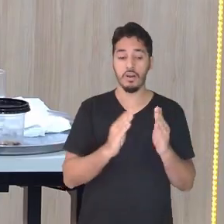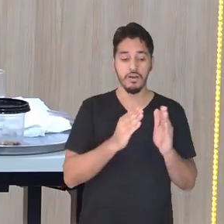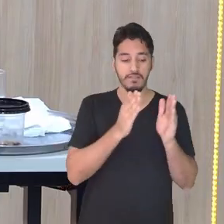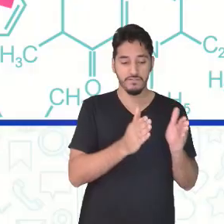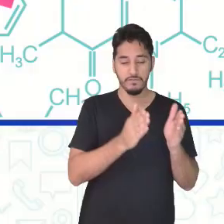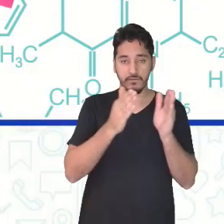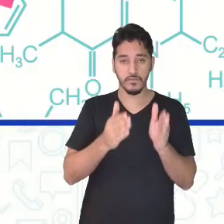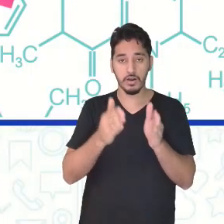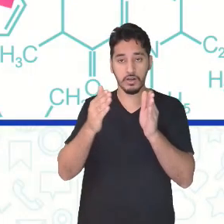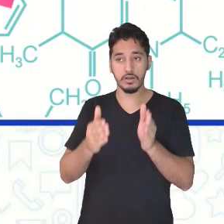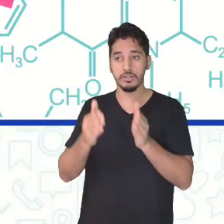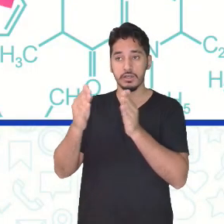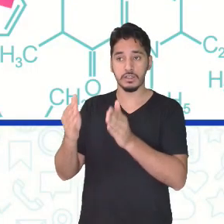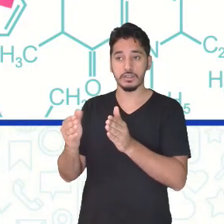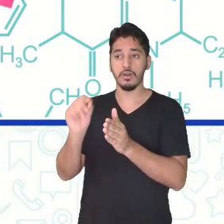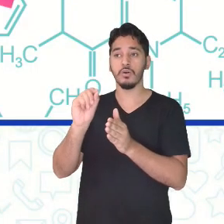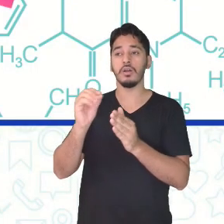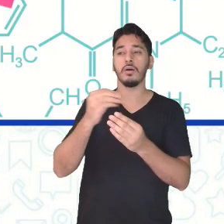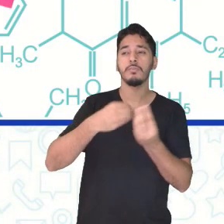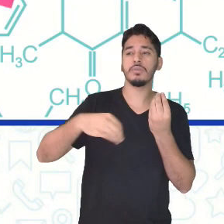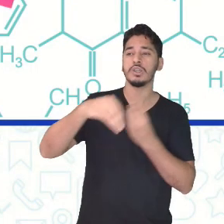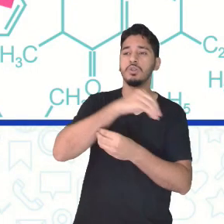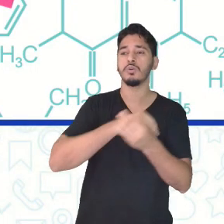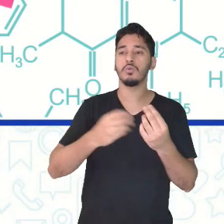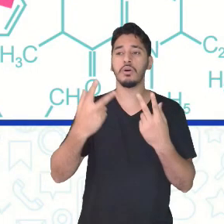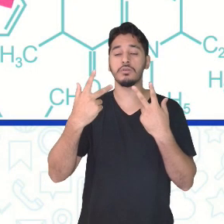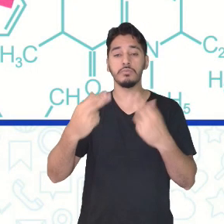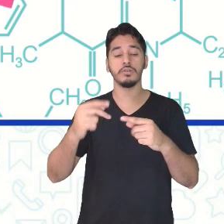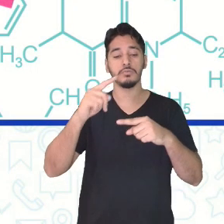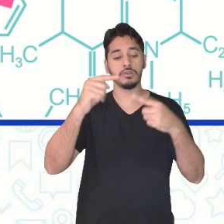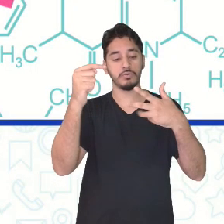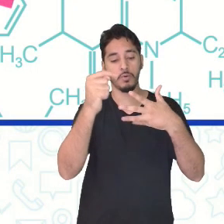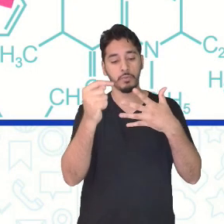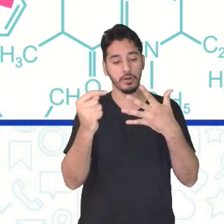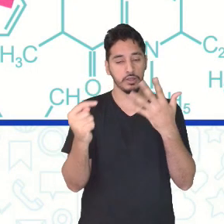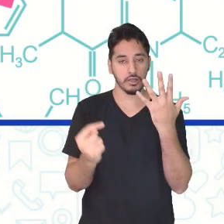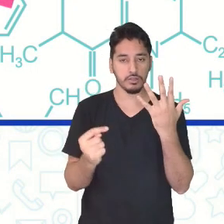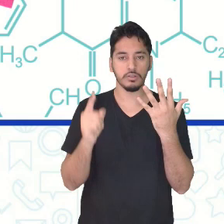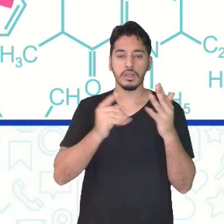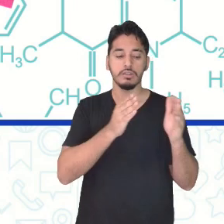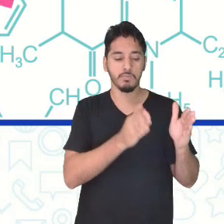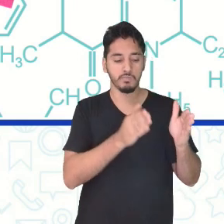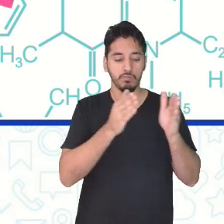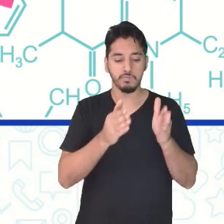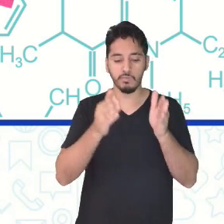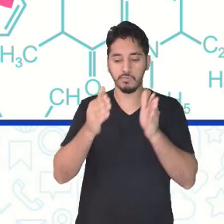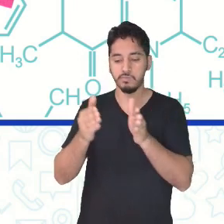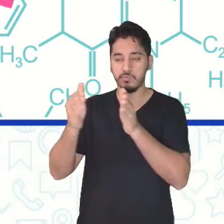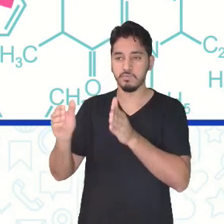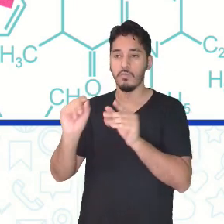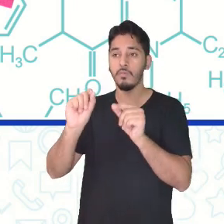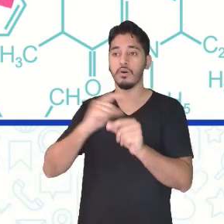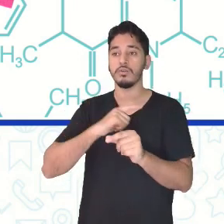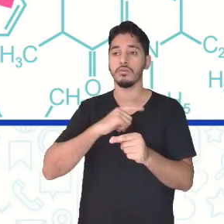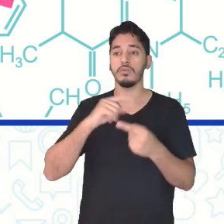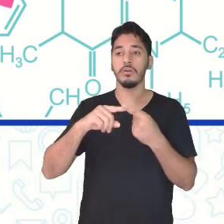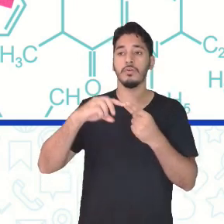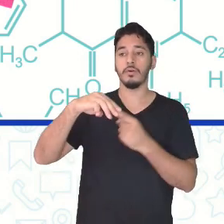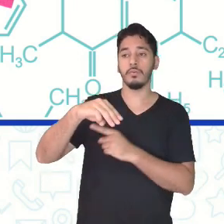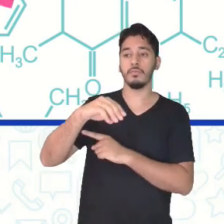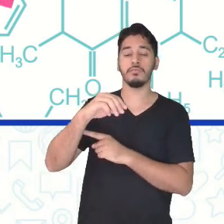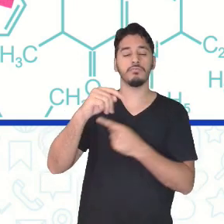representam uma porção da mistura com as mesmas propriedades. E essas fases, elas podem ser classificadas em